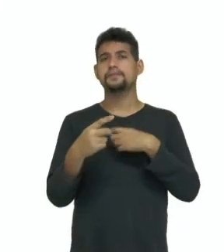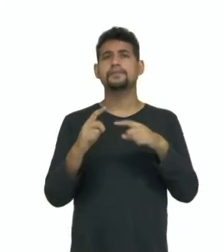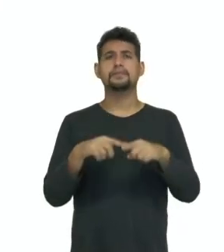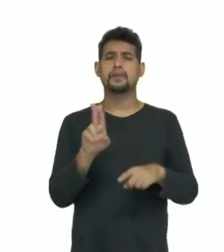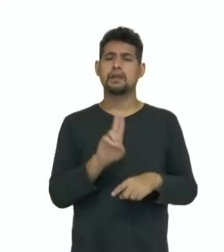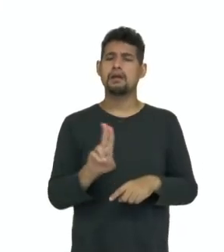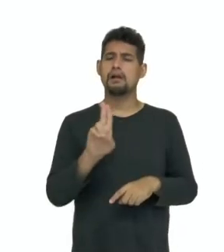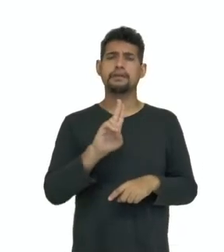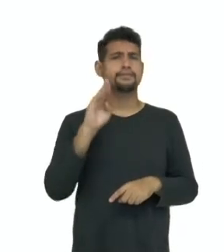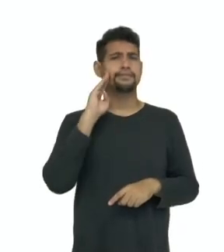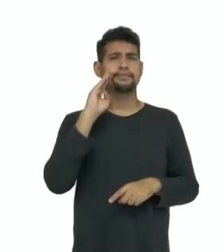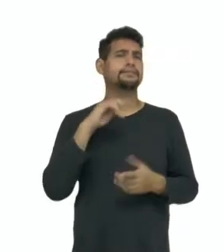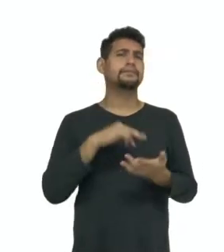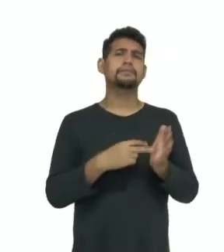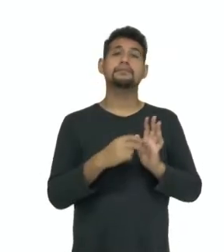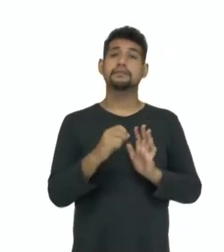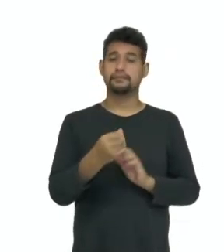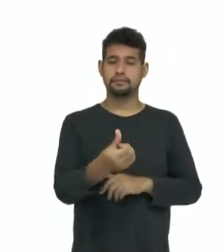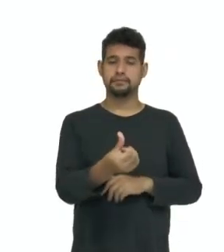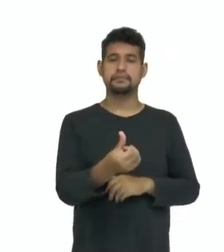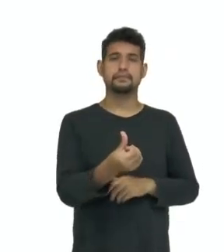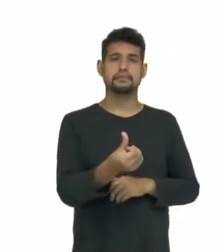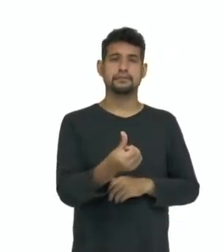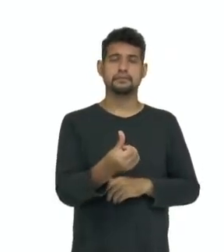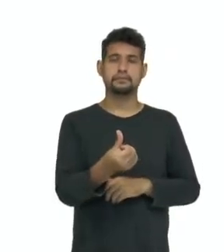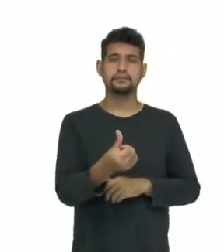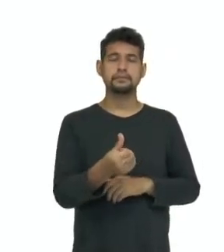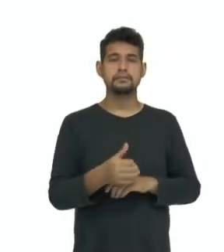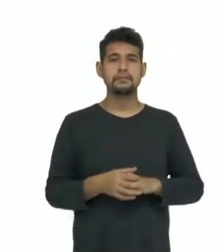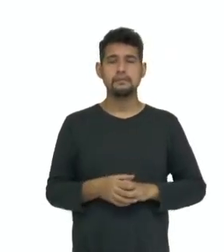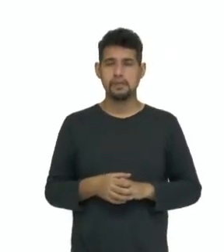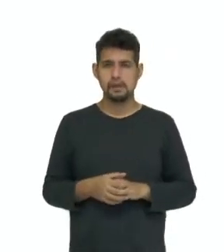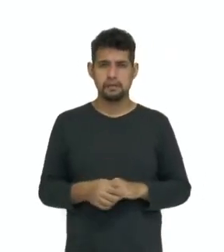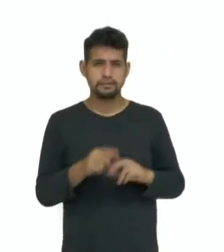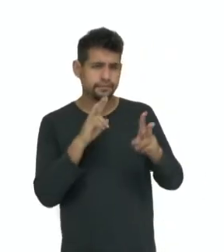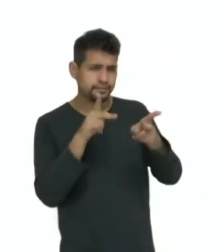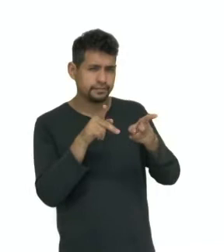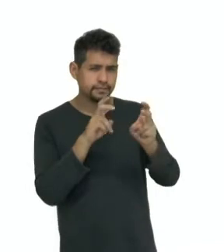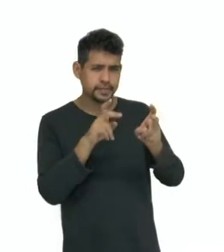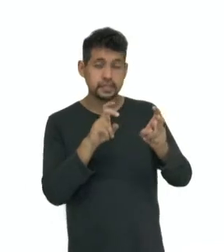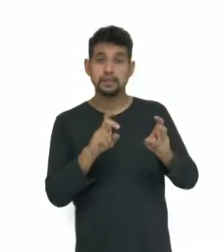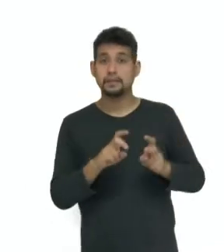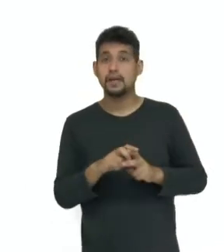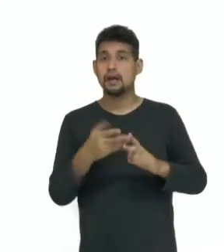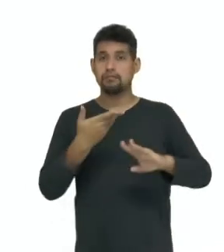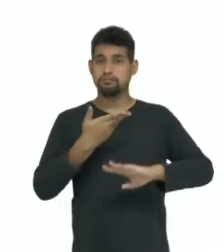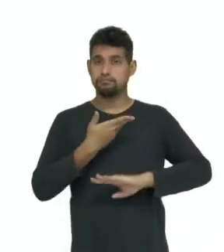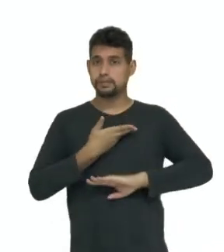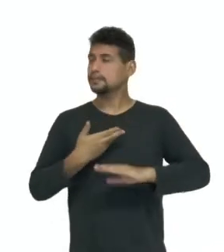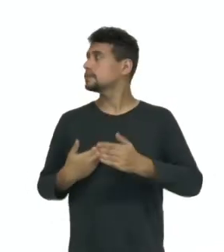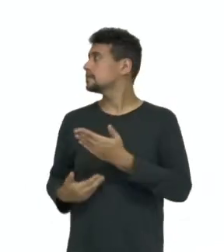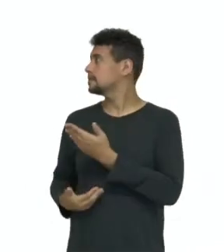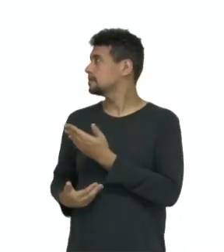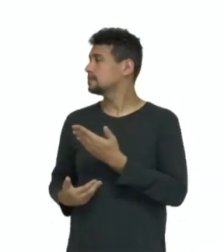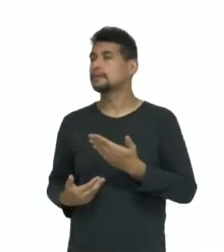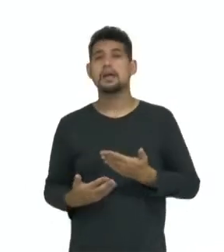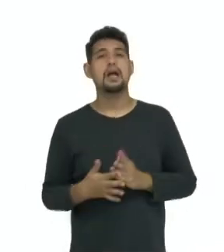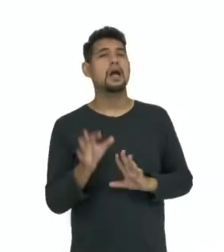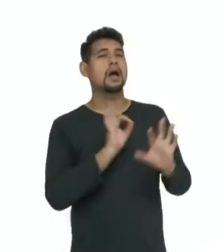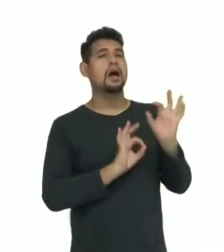usando o princípio, eu tenho 6. Note que, nessa situação, a ordem